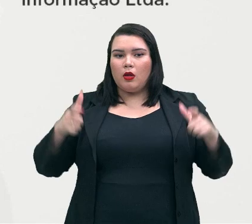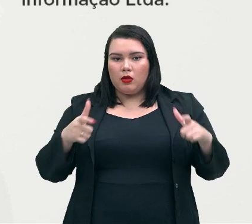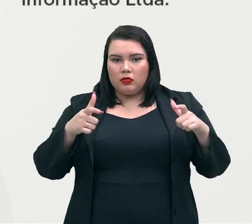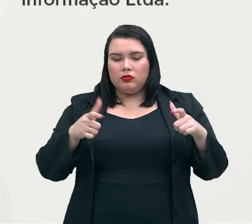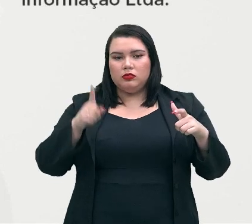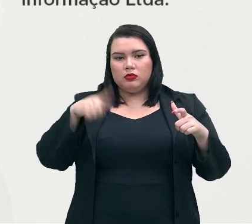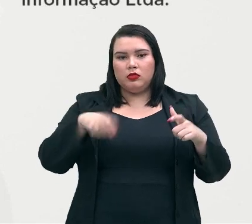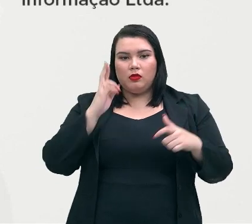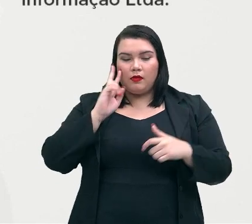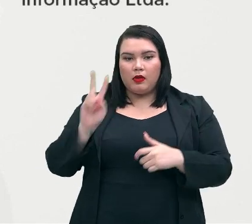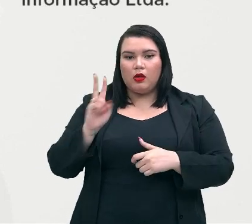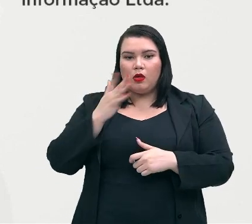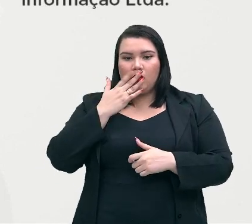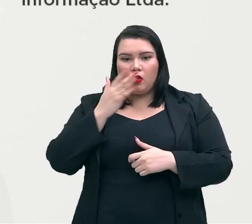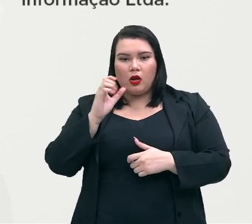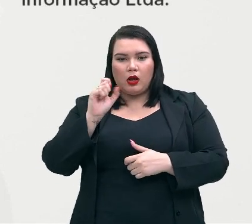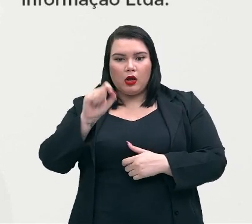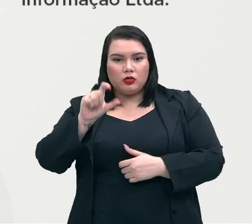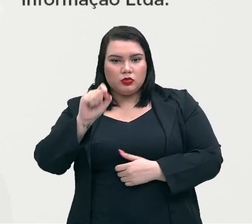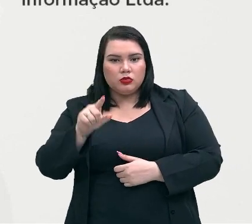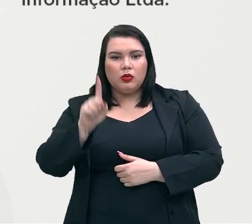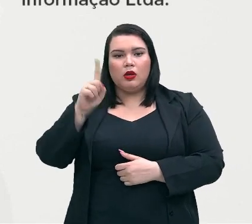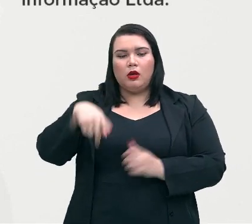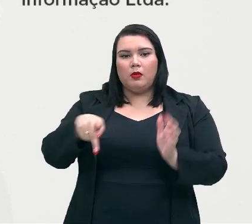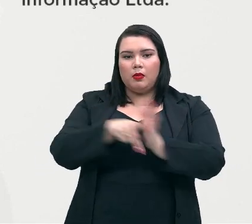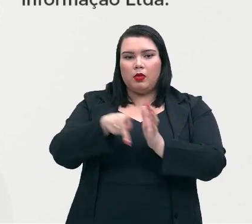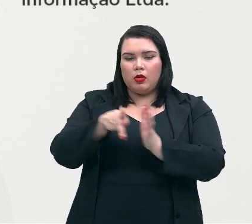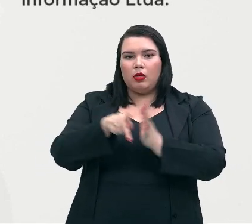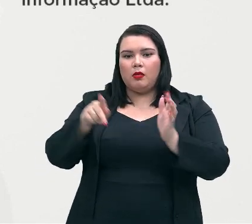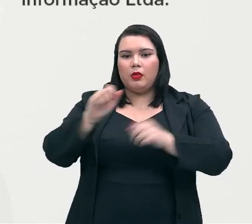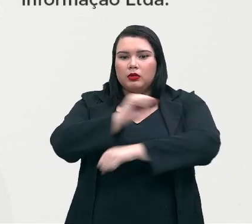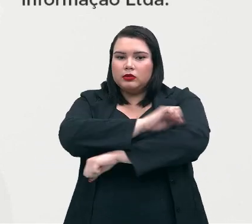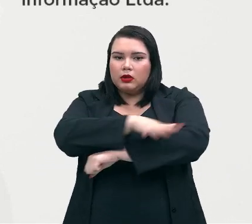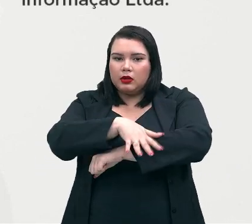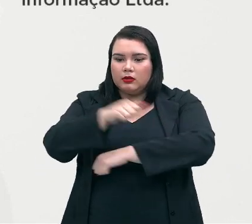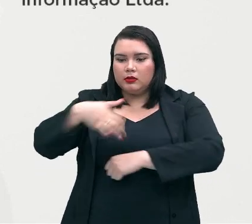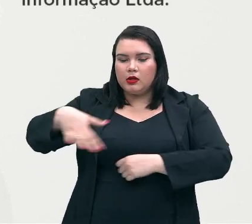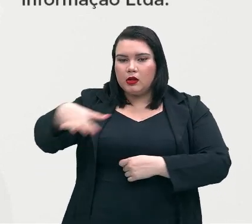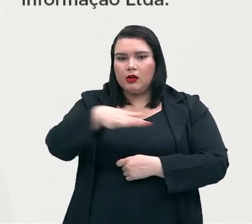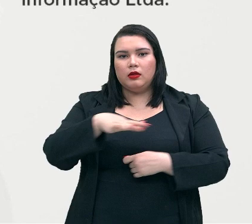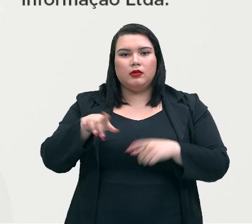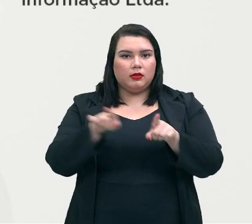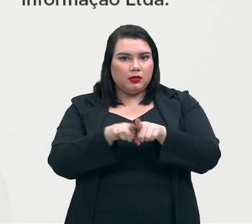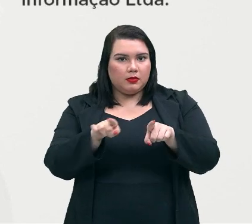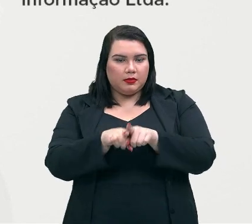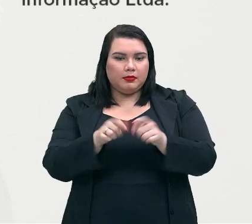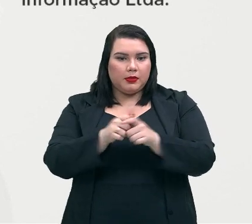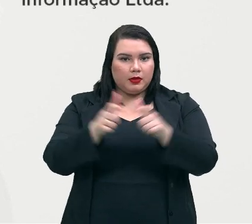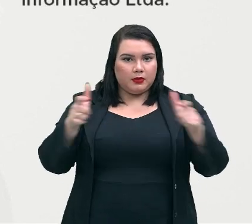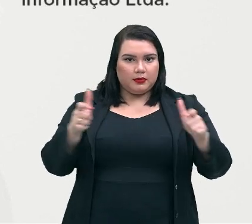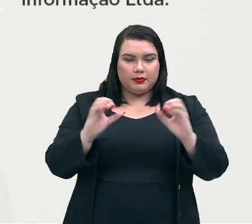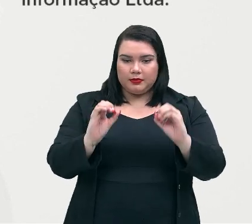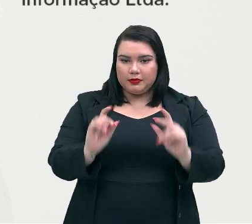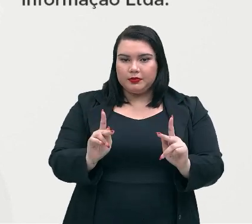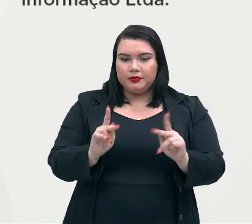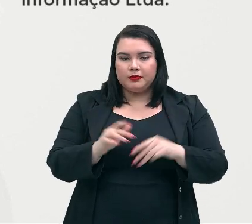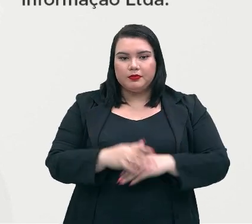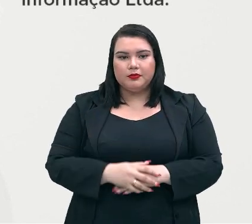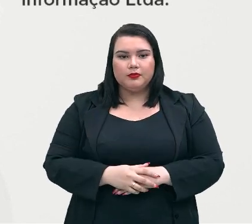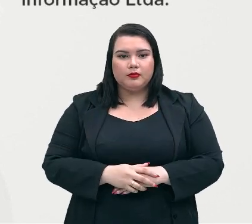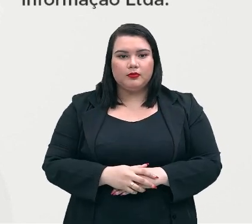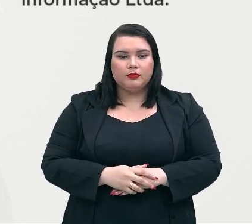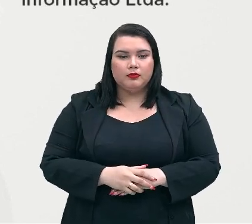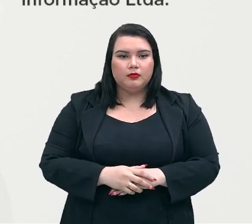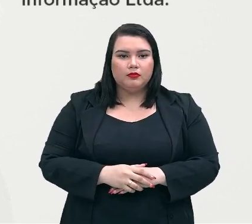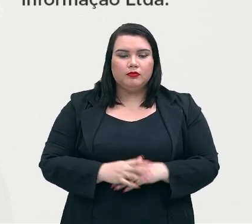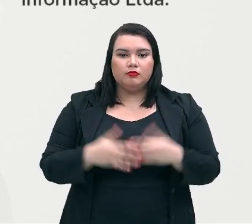ser o Alté do Chão. Os pesquisadores acabaram encontrando uma área bem maior, tá certo, gente? E